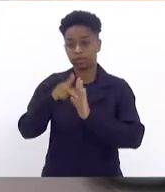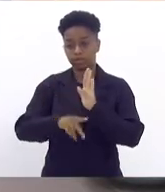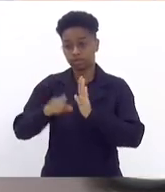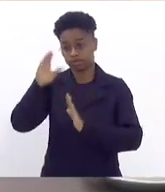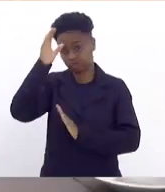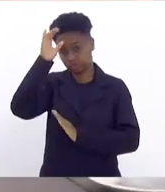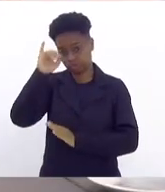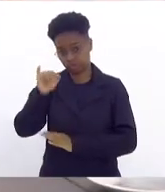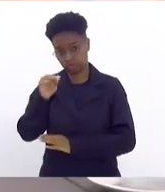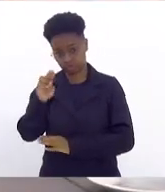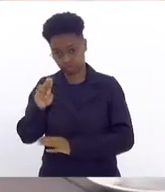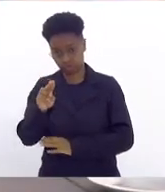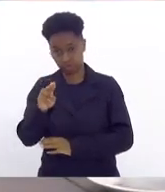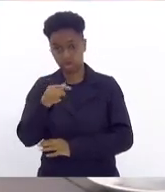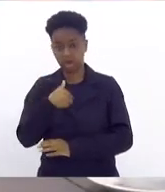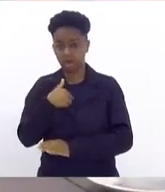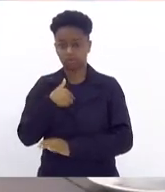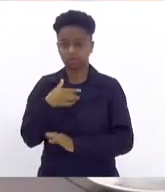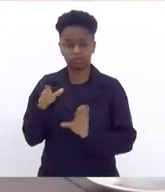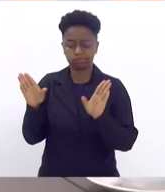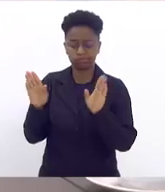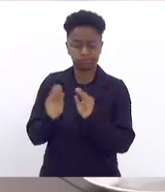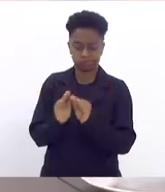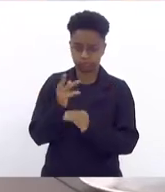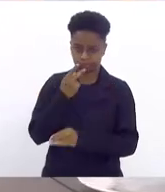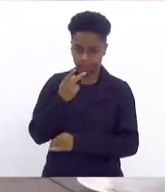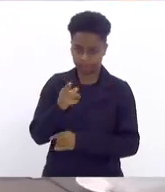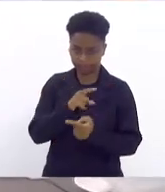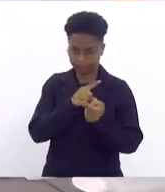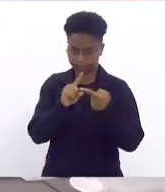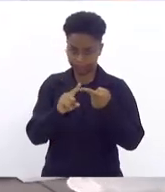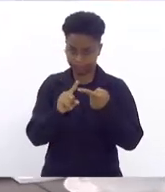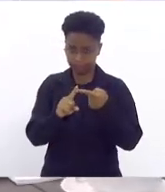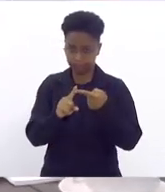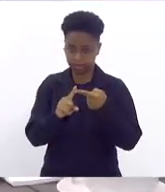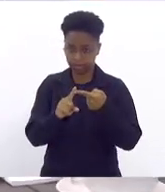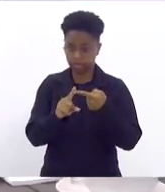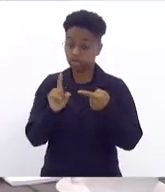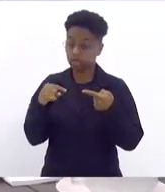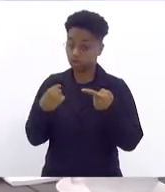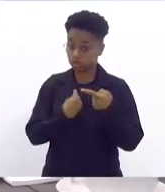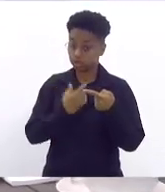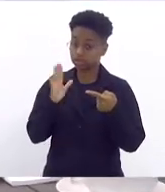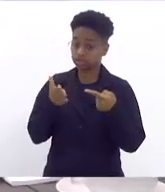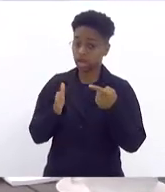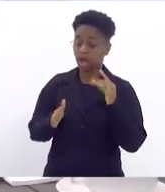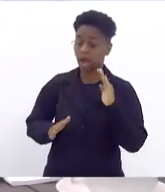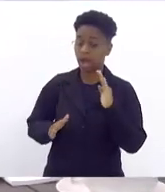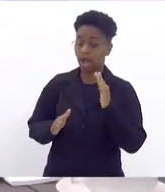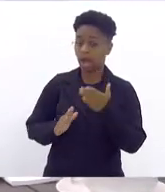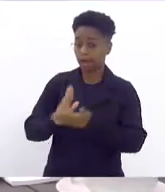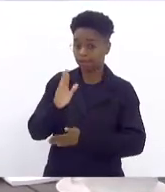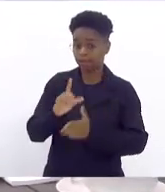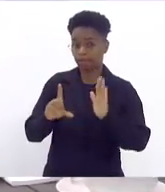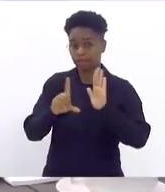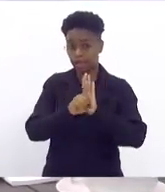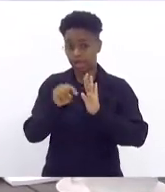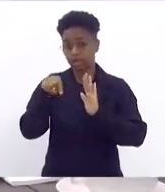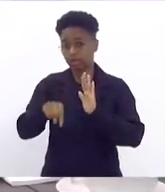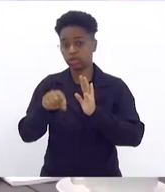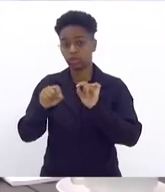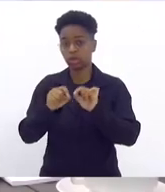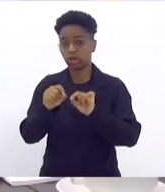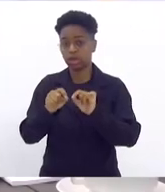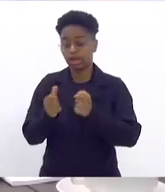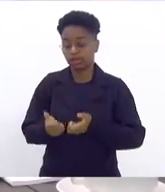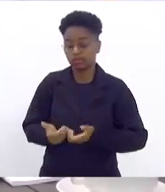Serei econômico aqui nas palavras. Primeiro, precedente. Nós aprovamos leis nessa casa de fornecimento de álcool gel,